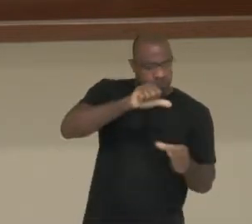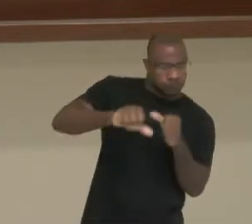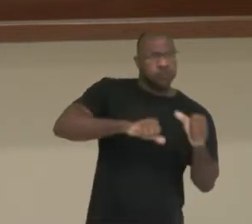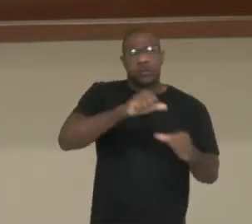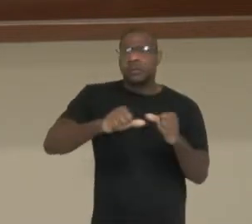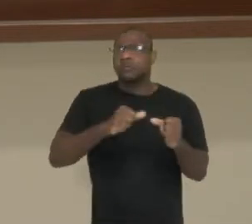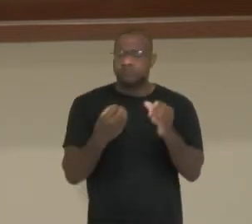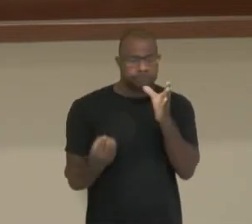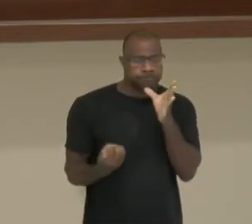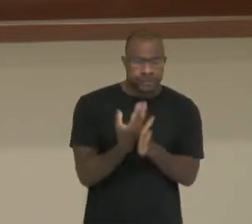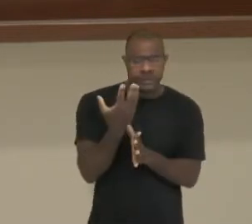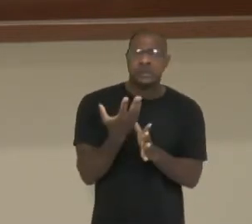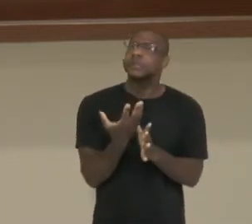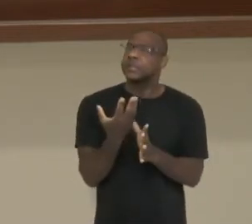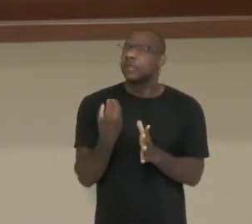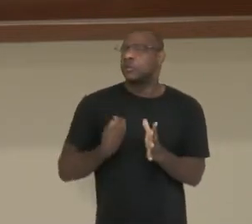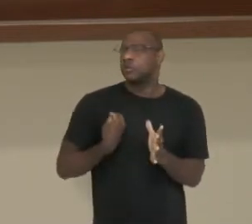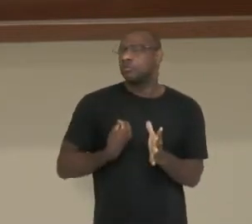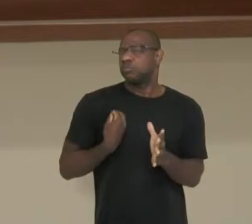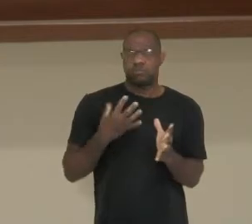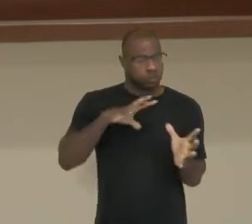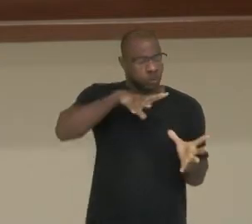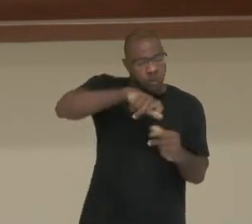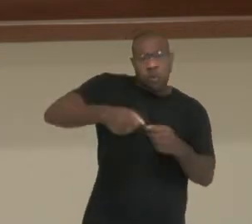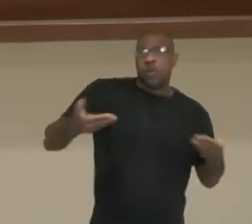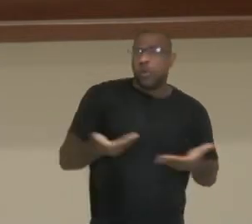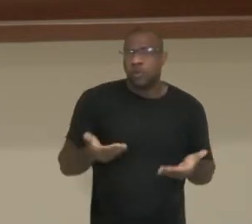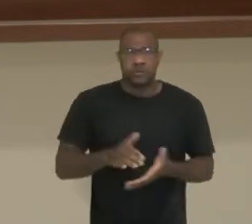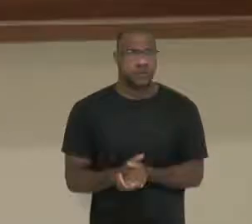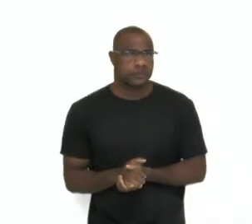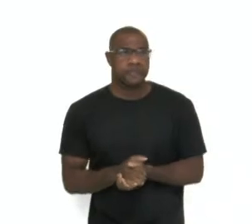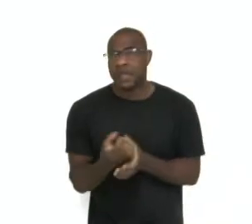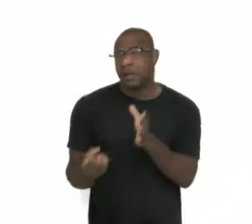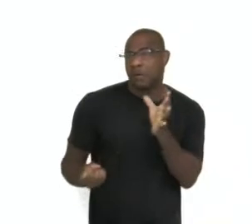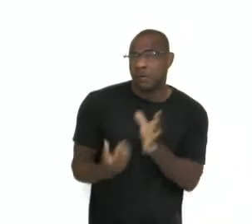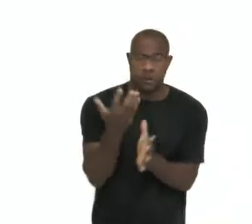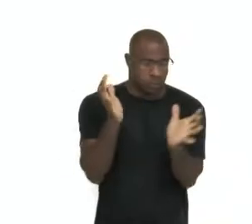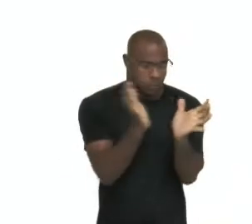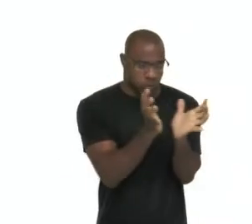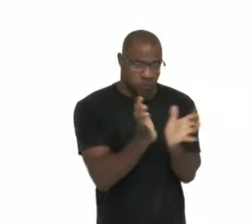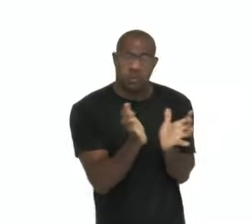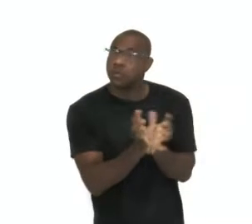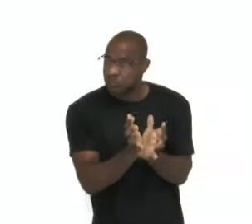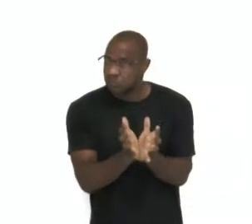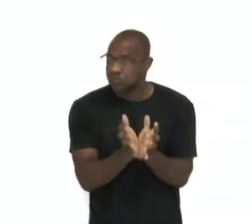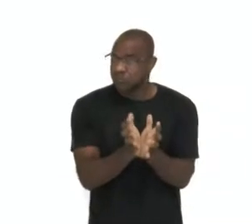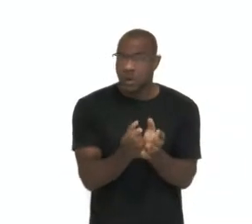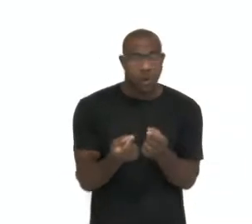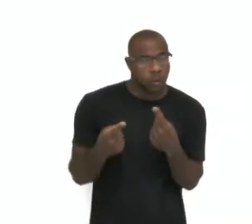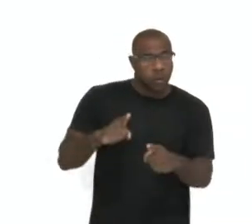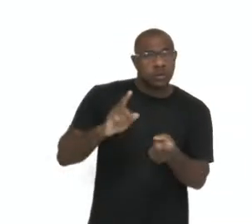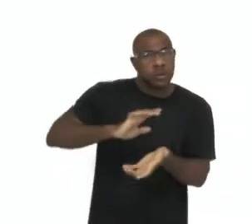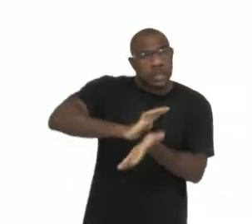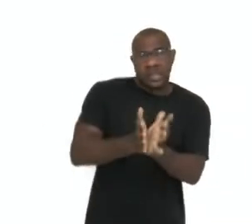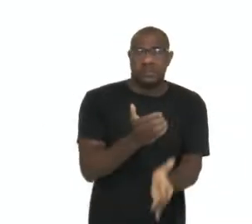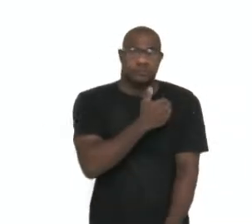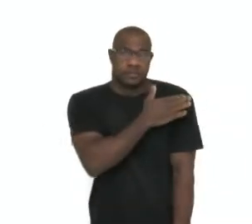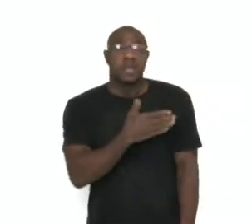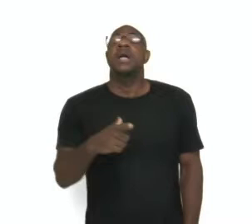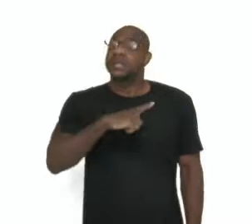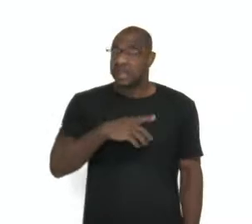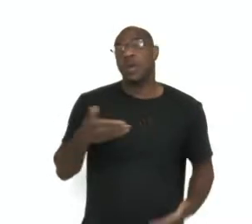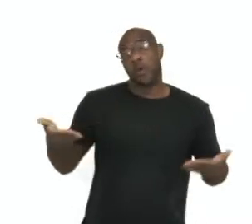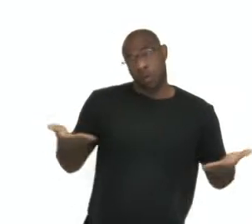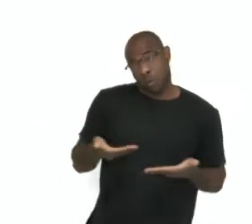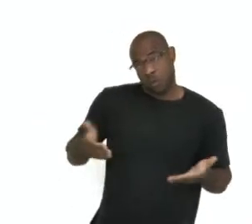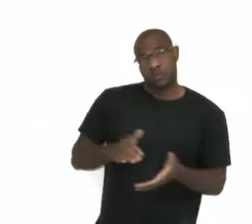e construídas no mundo que a gente vive hoje. A formação de grupos antirracismo existem até os dias